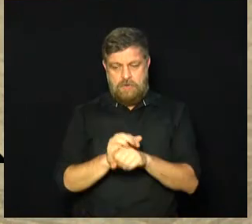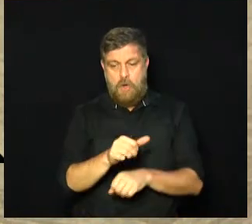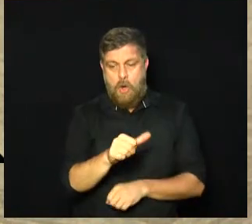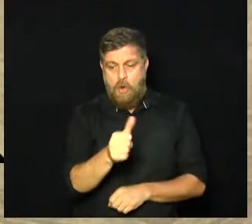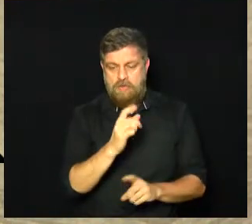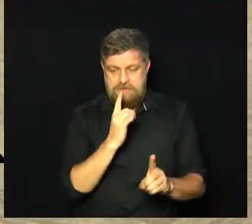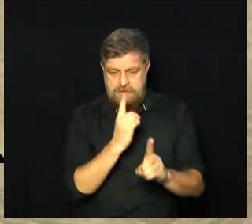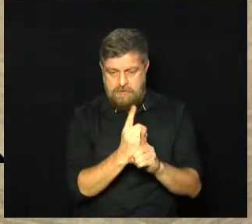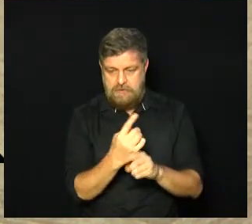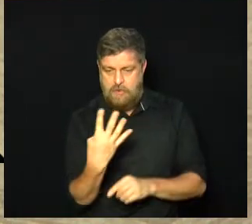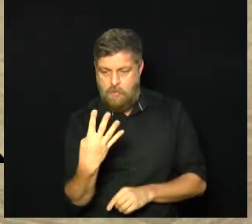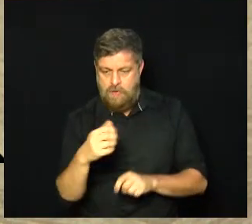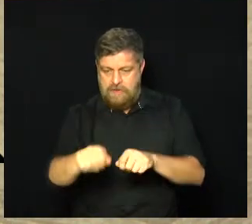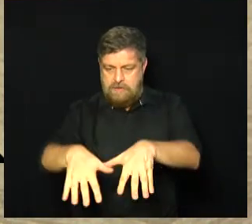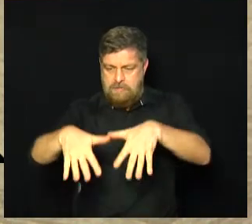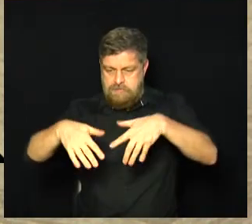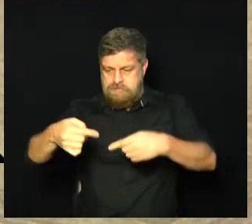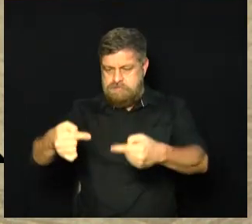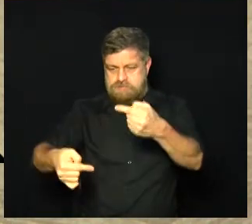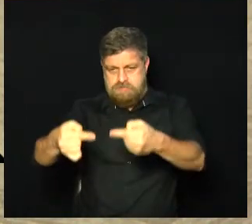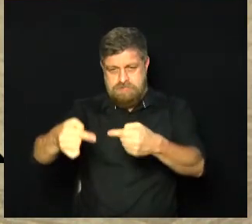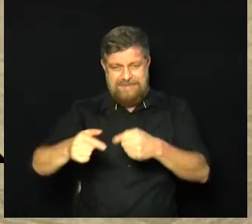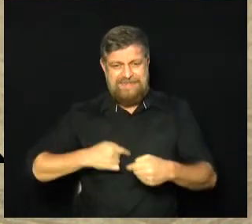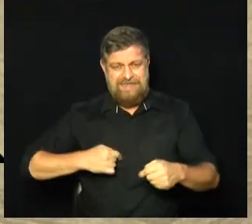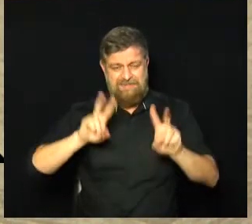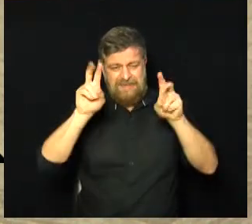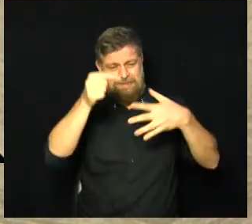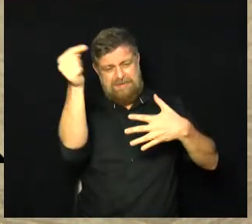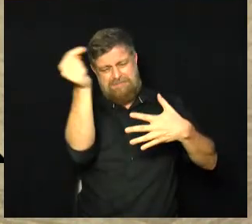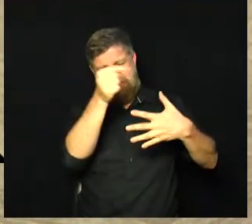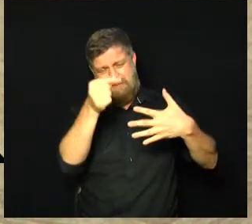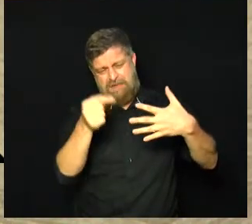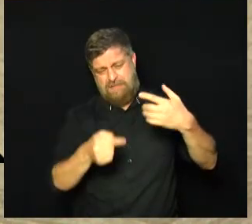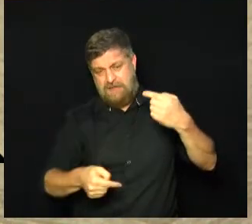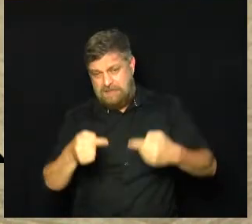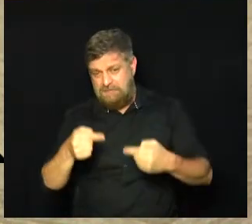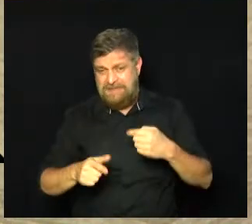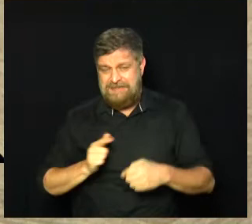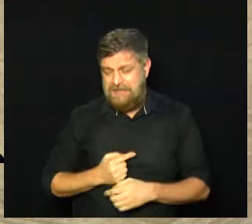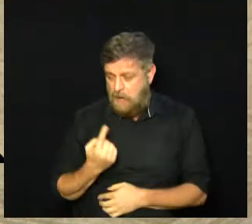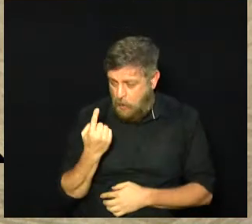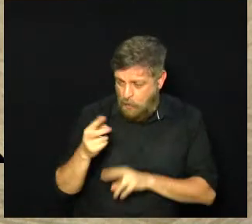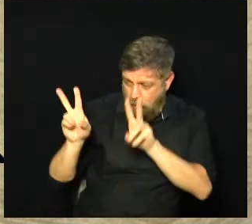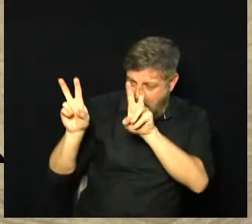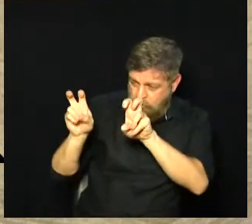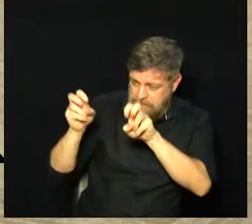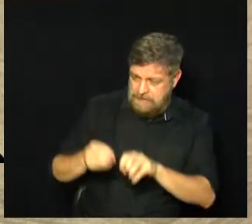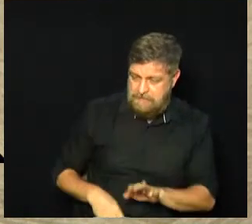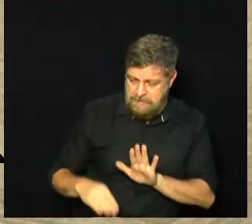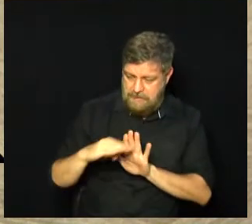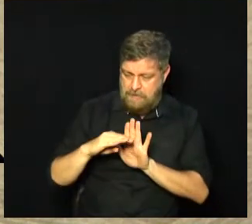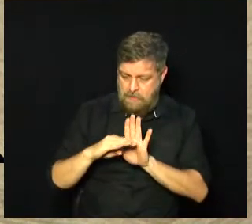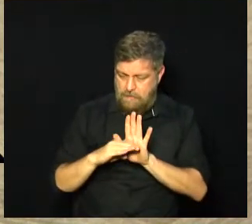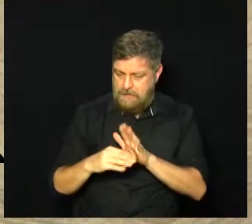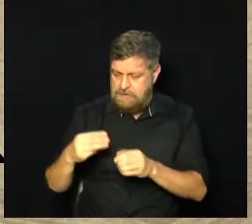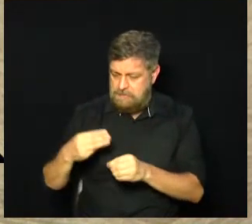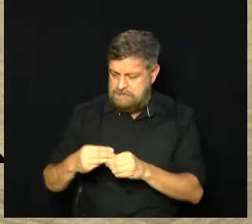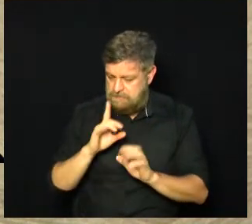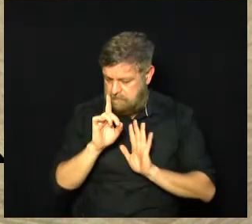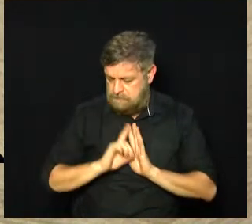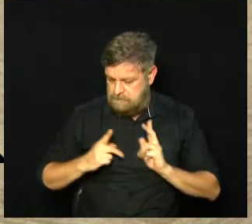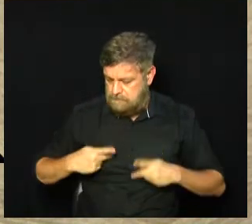4 debates e diversos temas discutidos. Tem algum tema, além do plano municipal, que a senhora